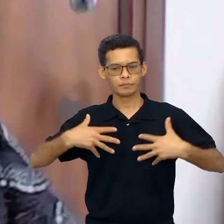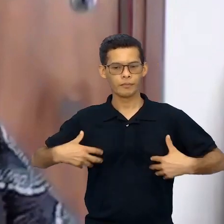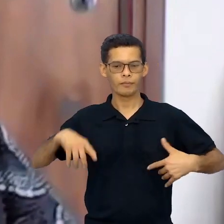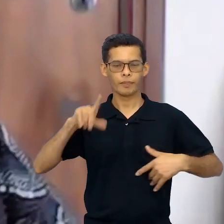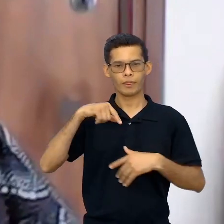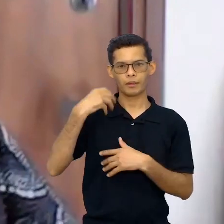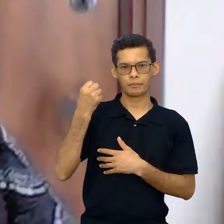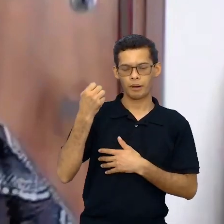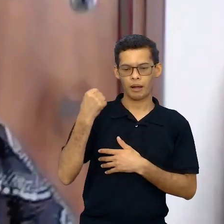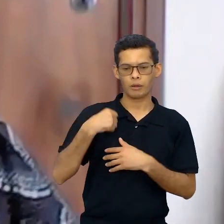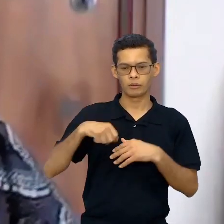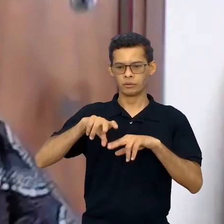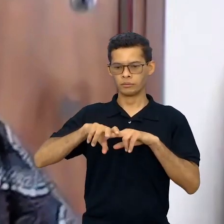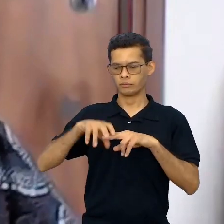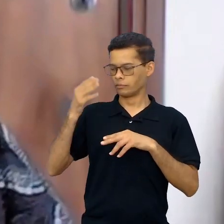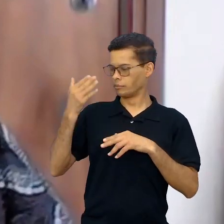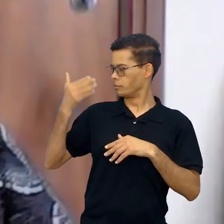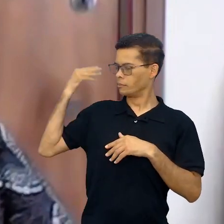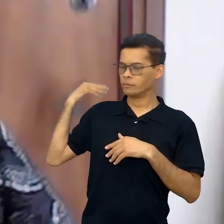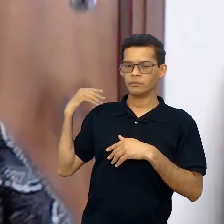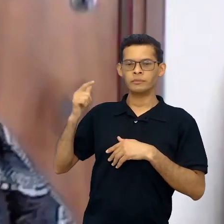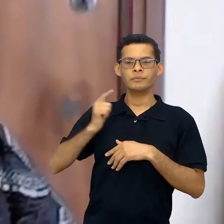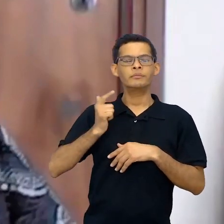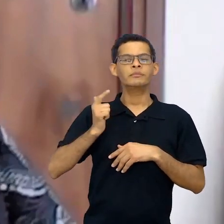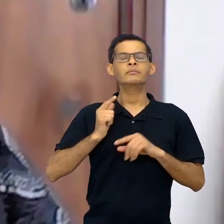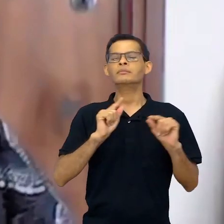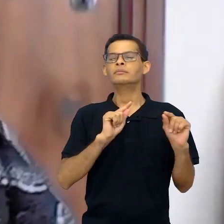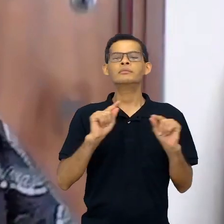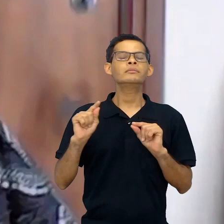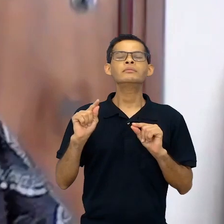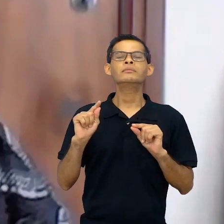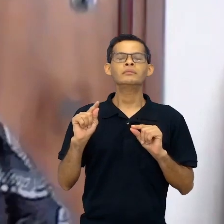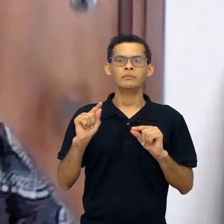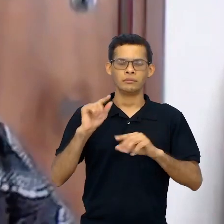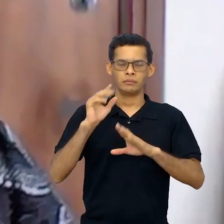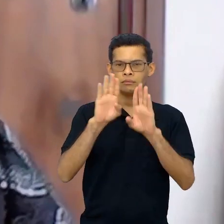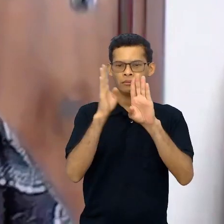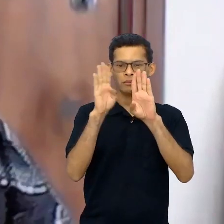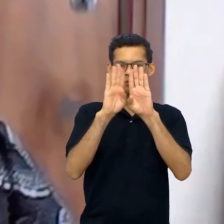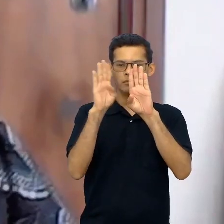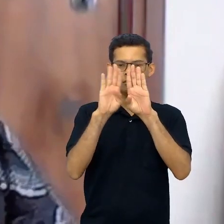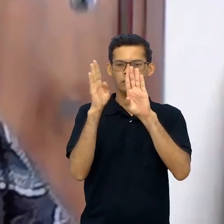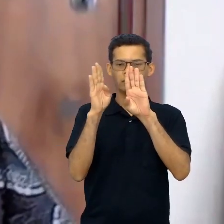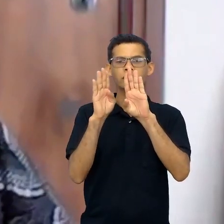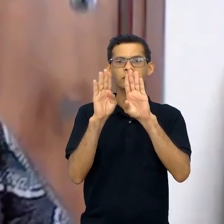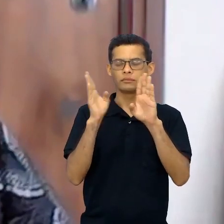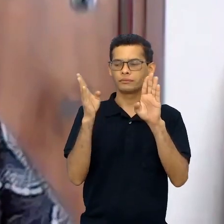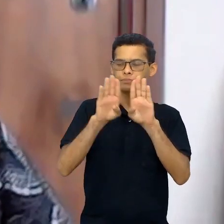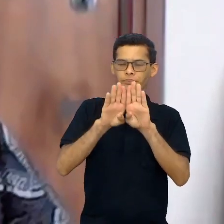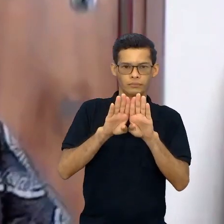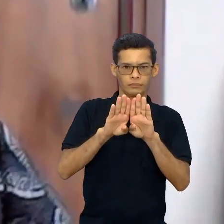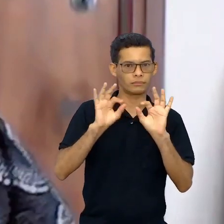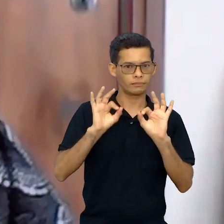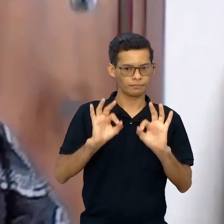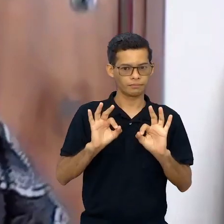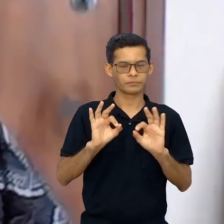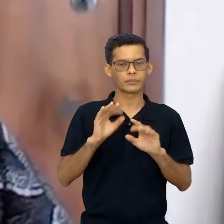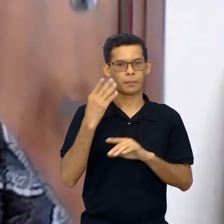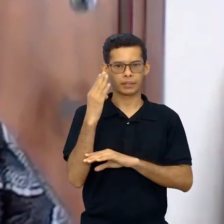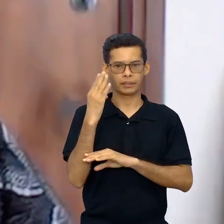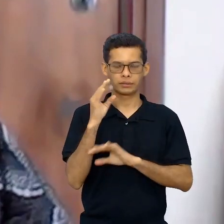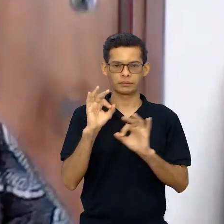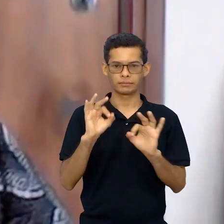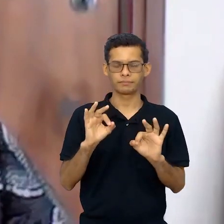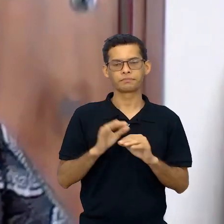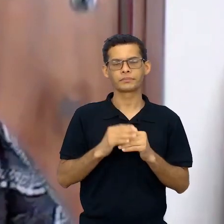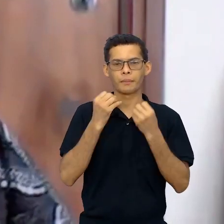estou sentada atrás de uma escrivaninha, atrás de mim eu tenho uma porta fechada de madeira, tá bom? Então sejam